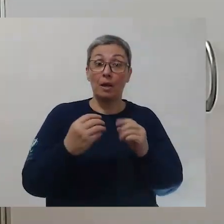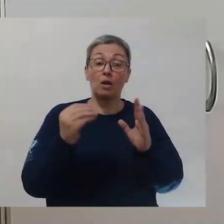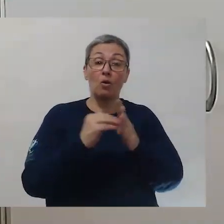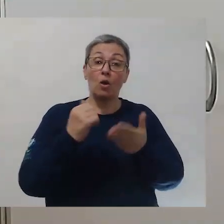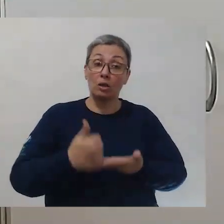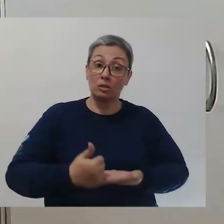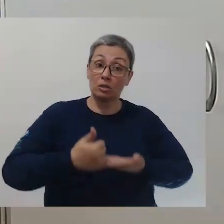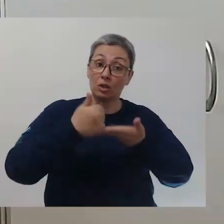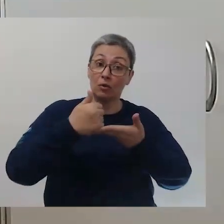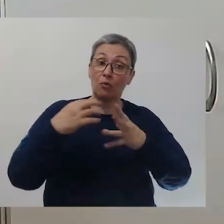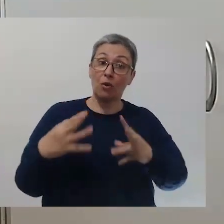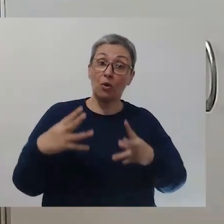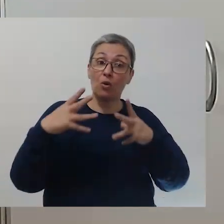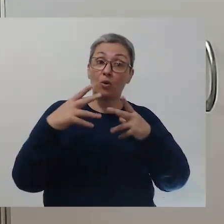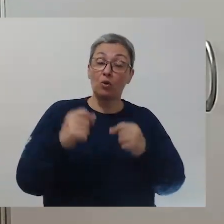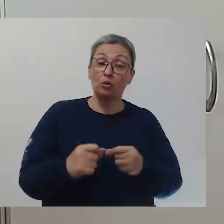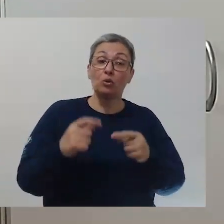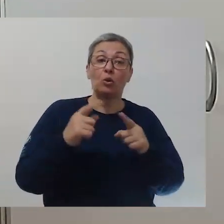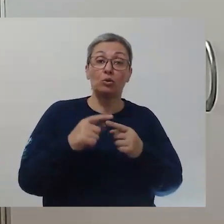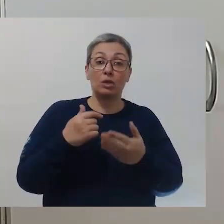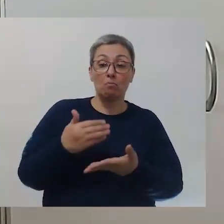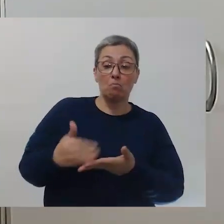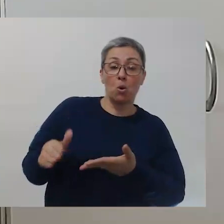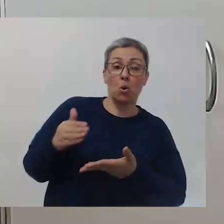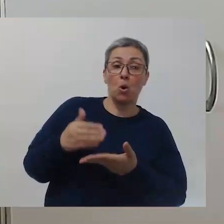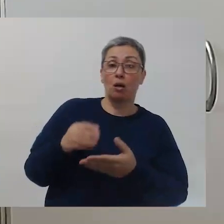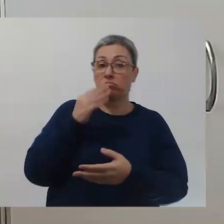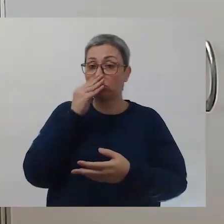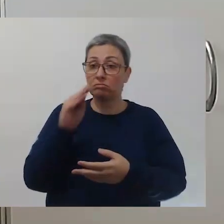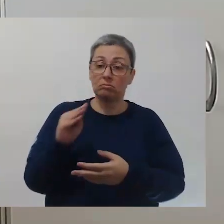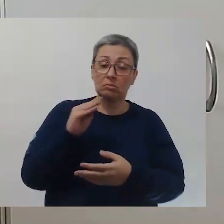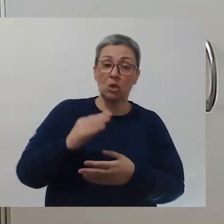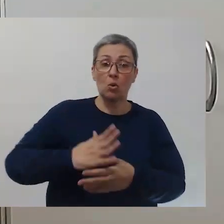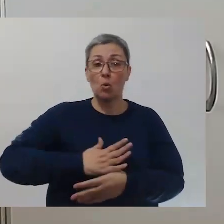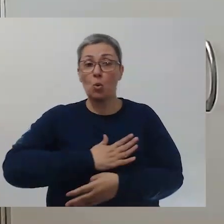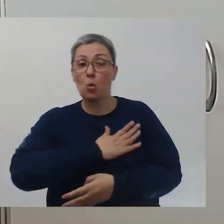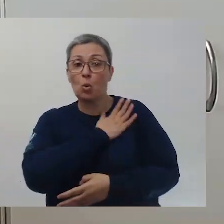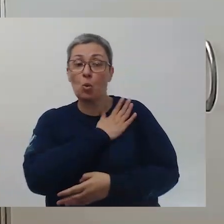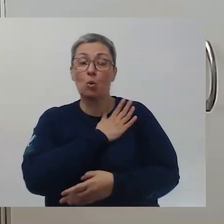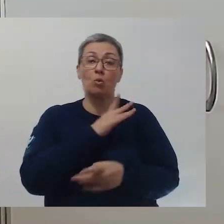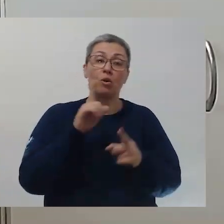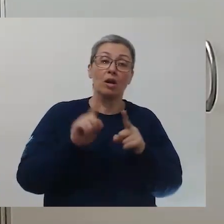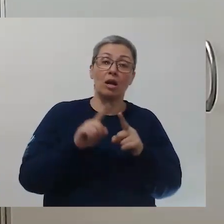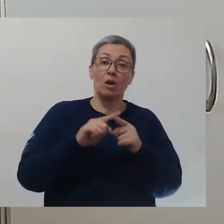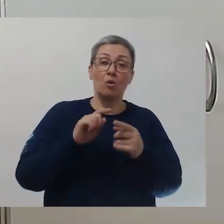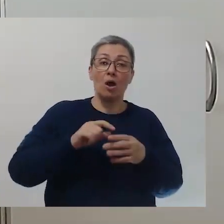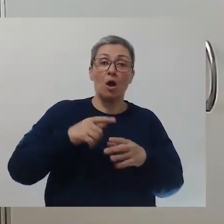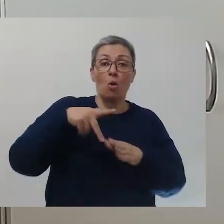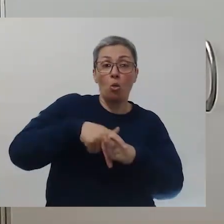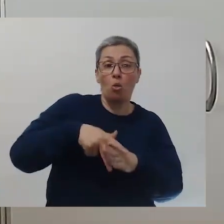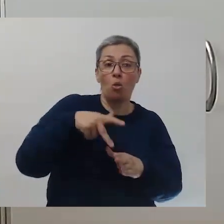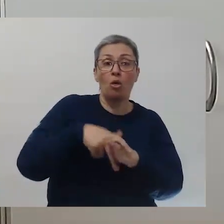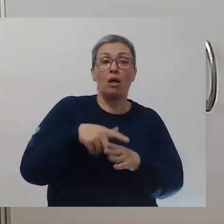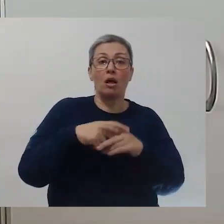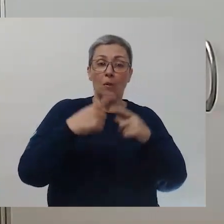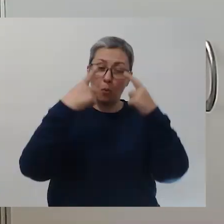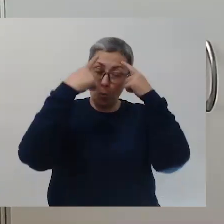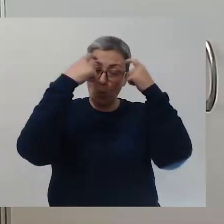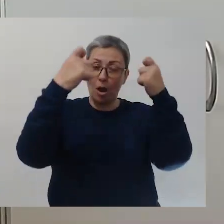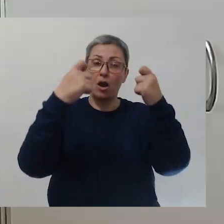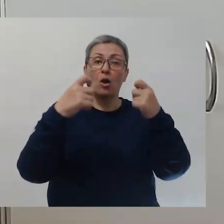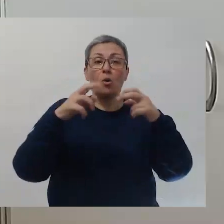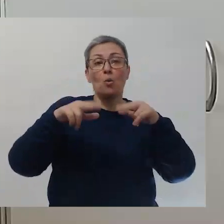salvo de toda forma de negligência, discriminação, exploração,